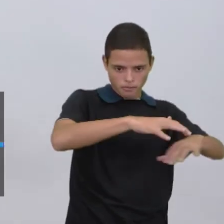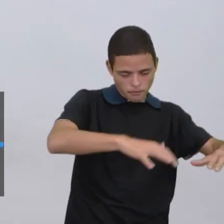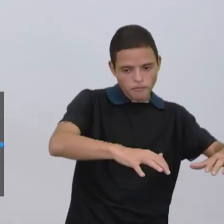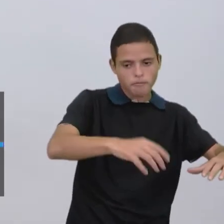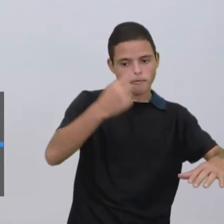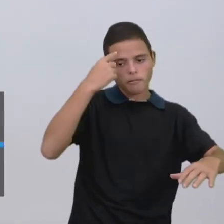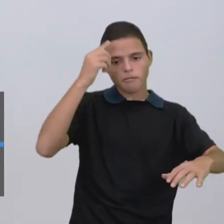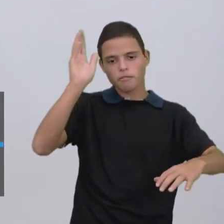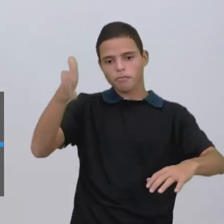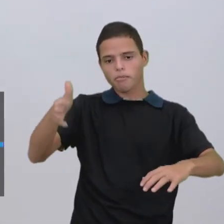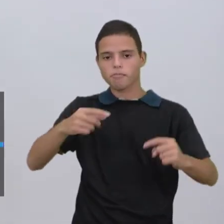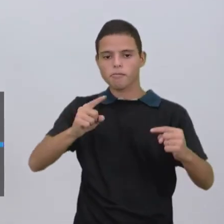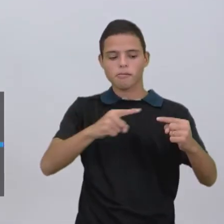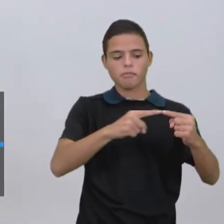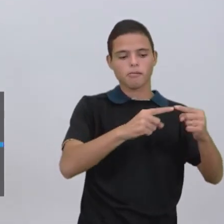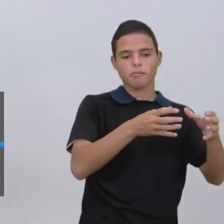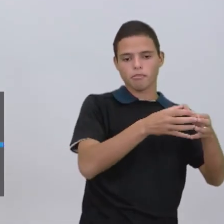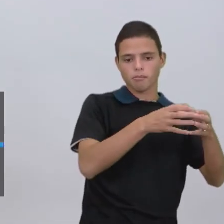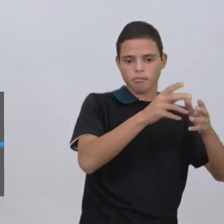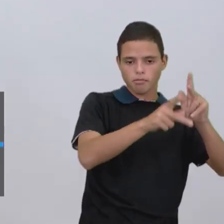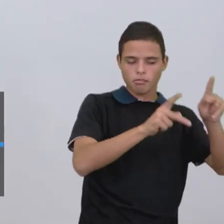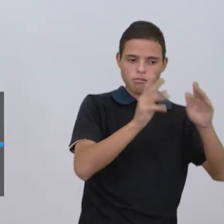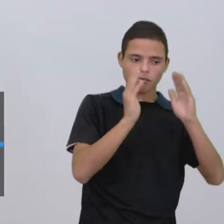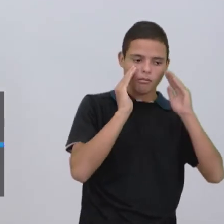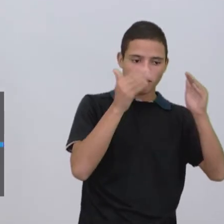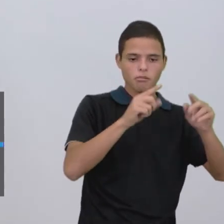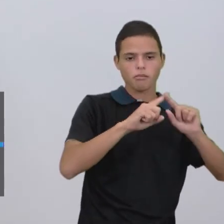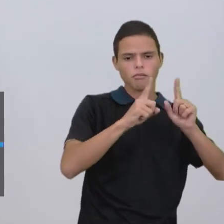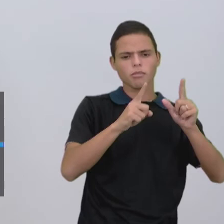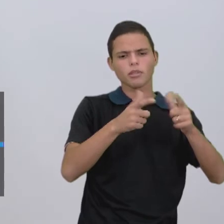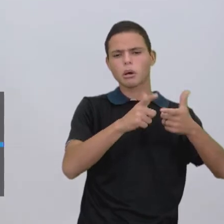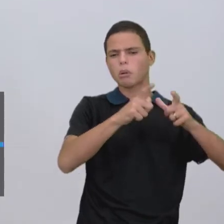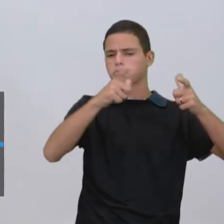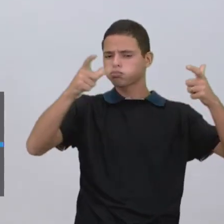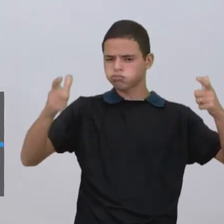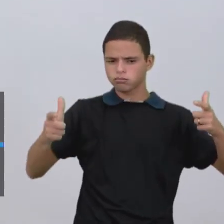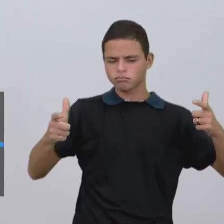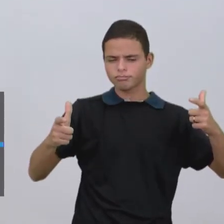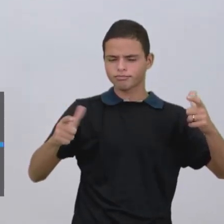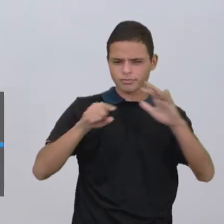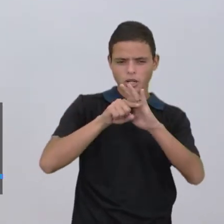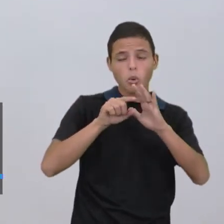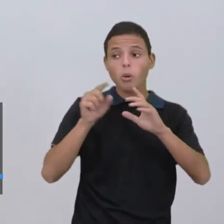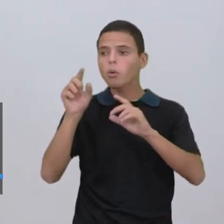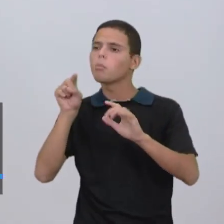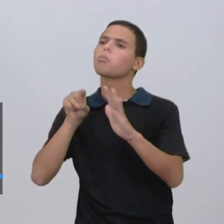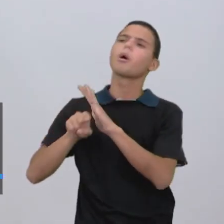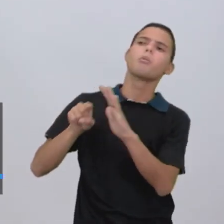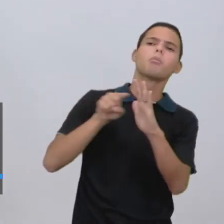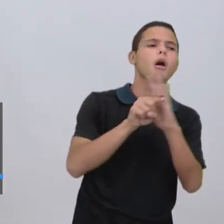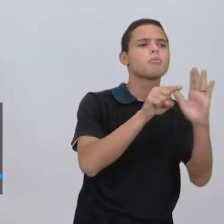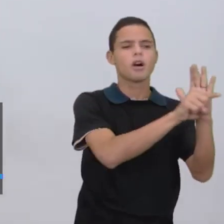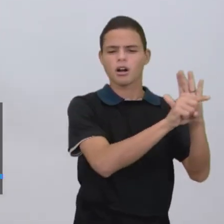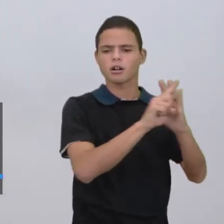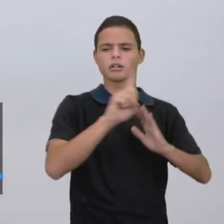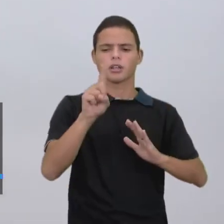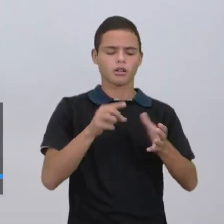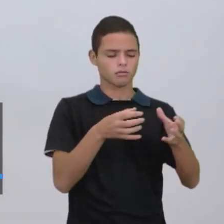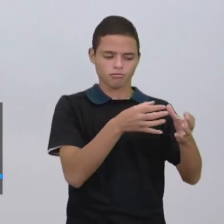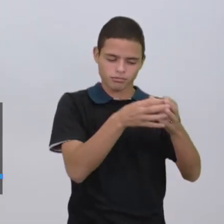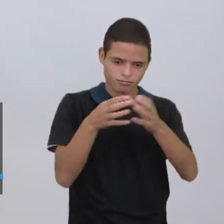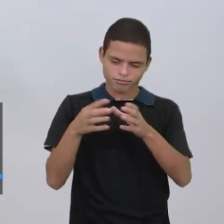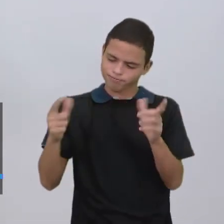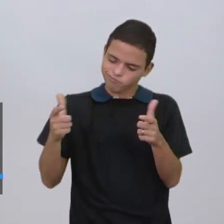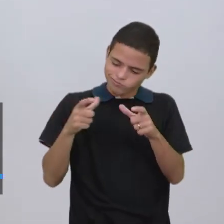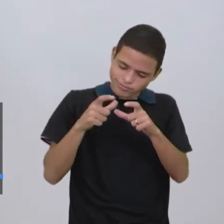na minha comunidade. Então, meu público-alvo era a comunidade. Tá, só que a minha comunidade é muito grande. Eu vou poder fazer a pesquisa com todo mundo? Não. Então eu vou ter que diminuir.